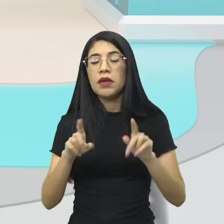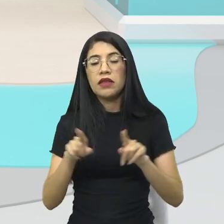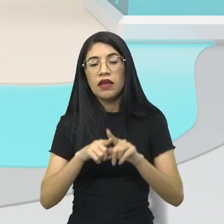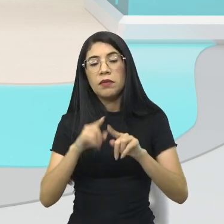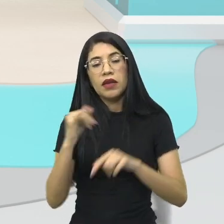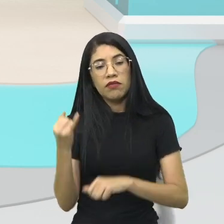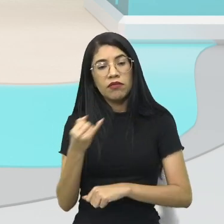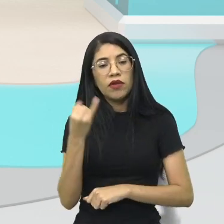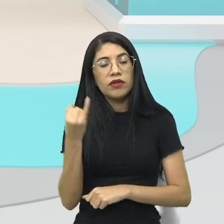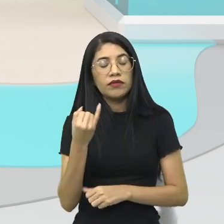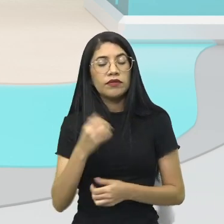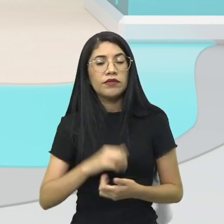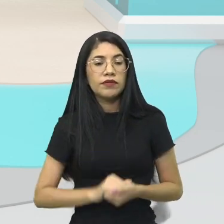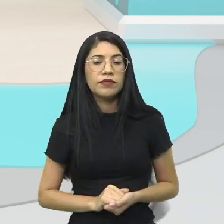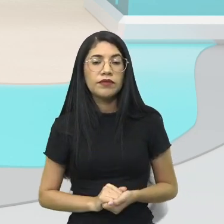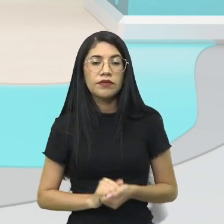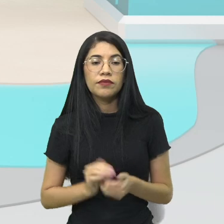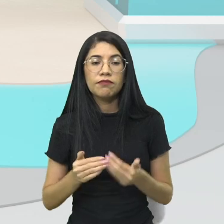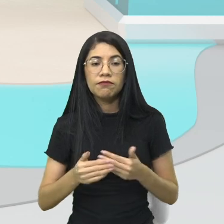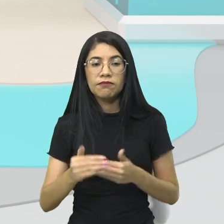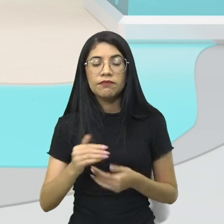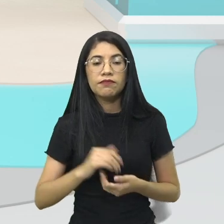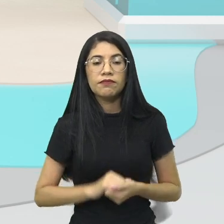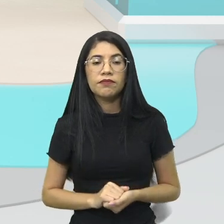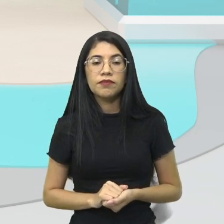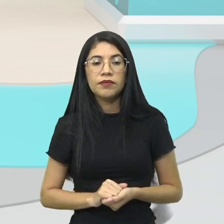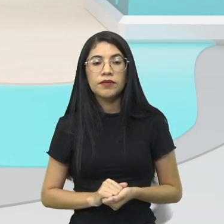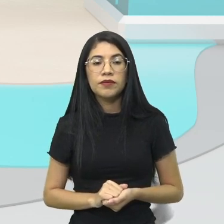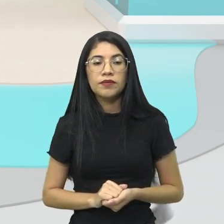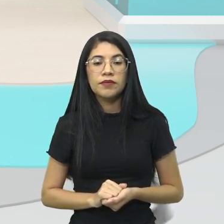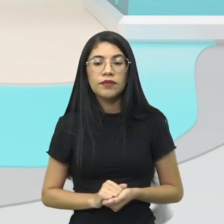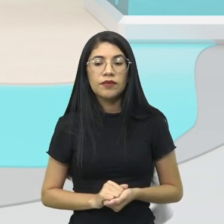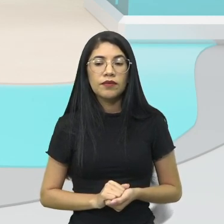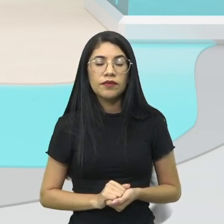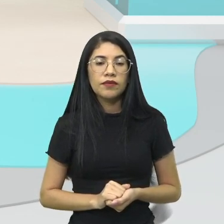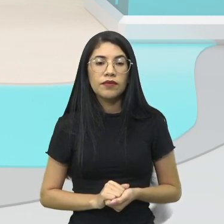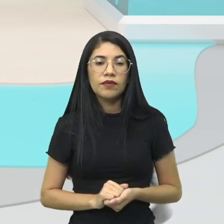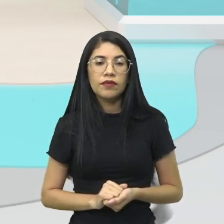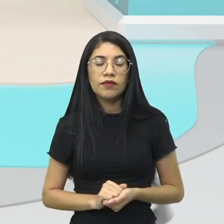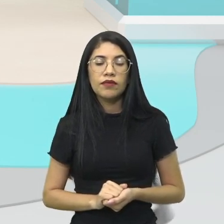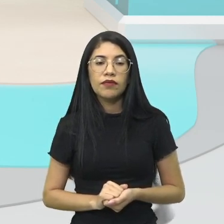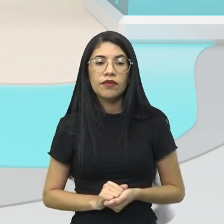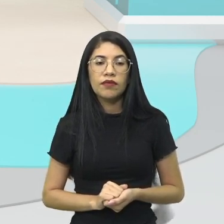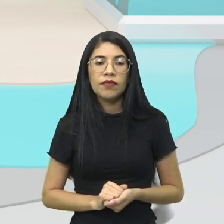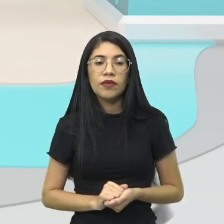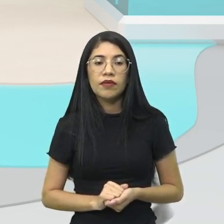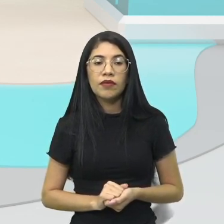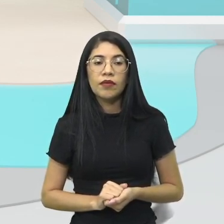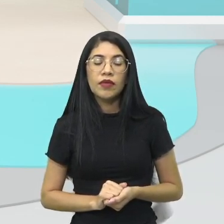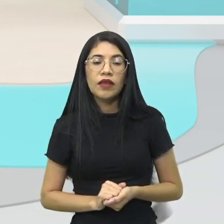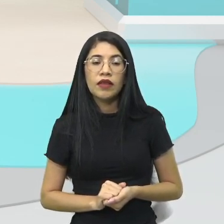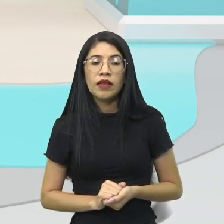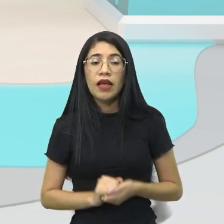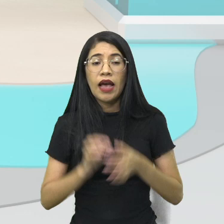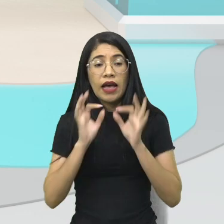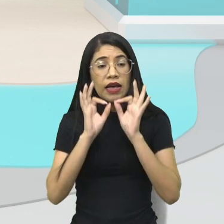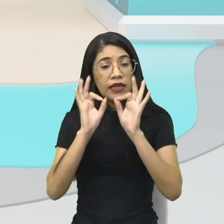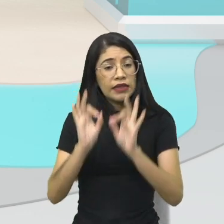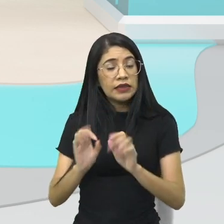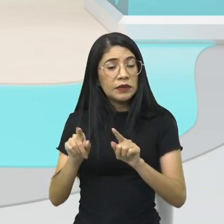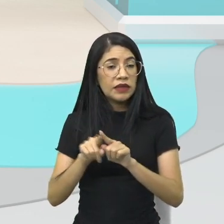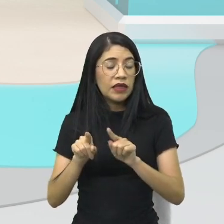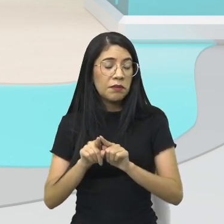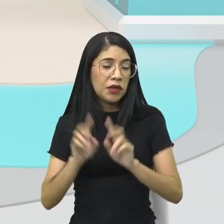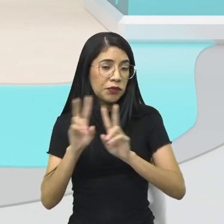na introdução. Vamos lá, continuando. Ó, observar o objeto a ser resenhado, isso é